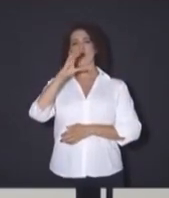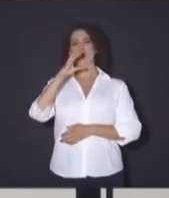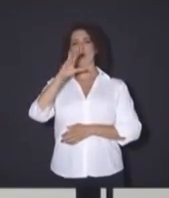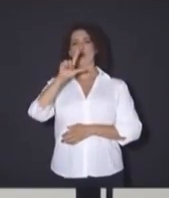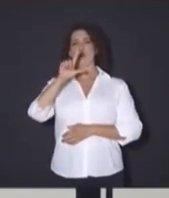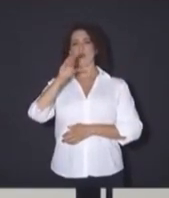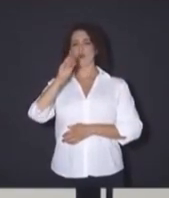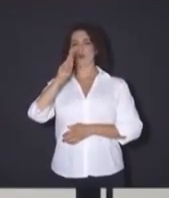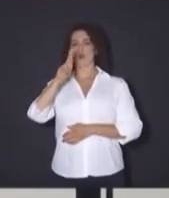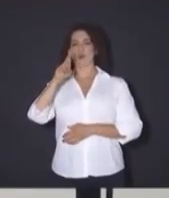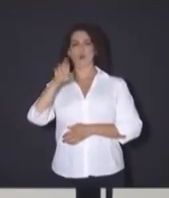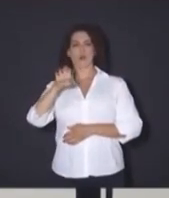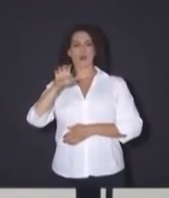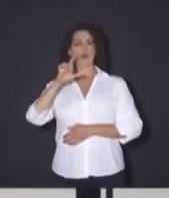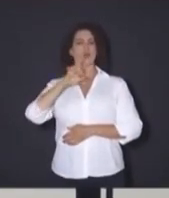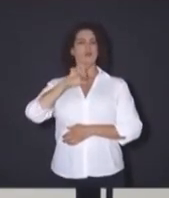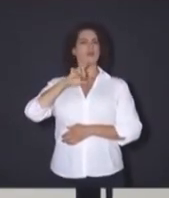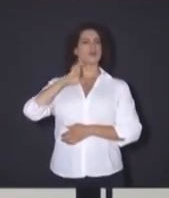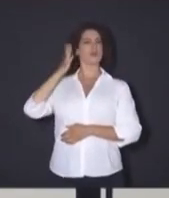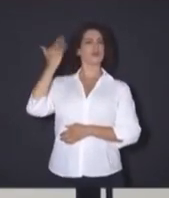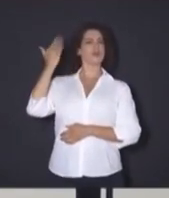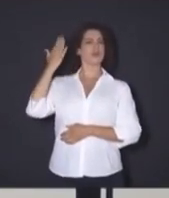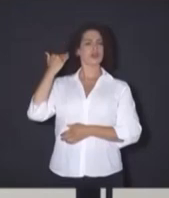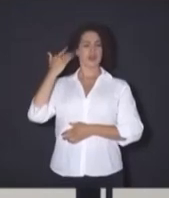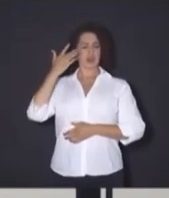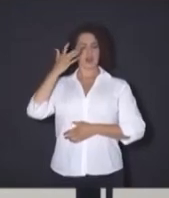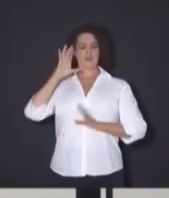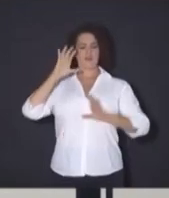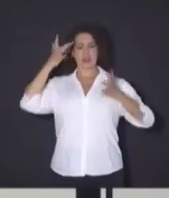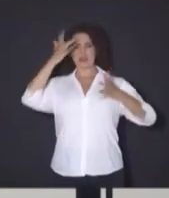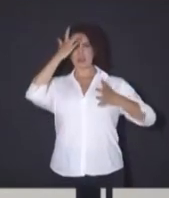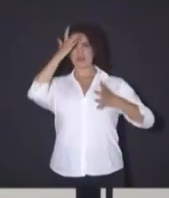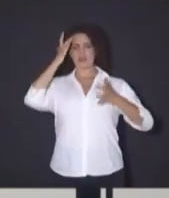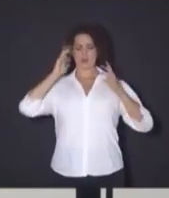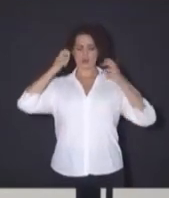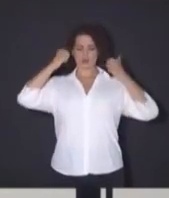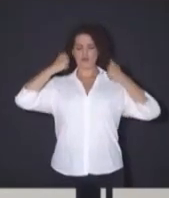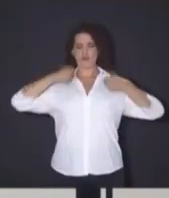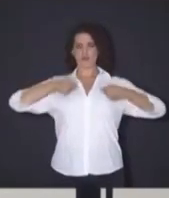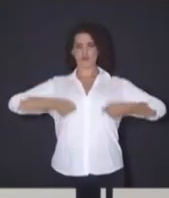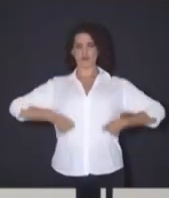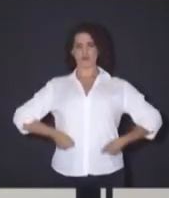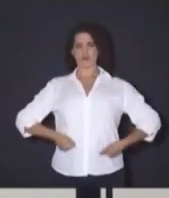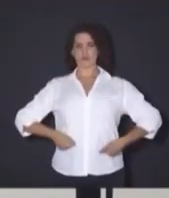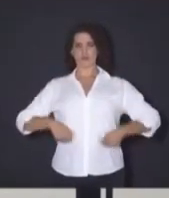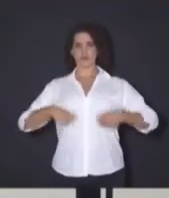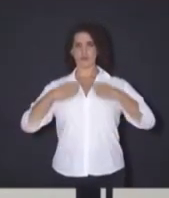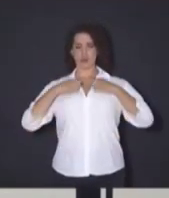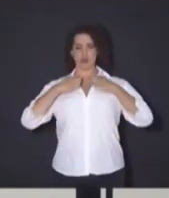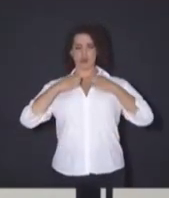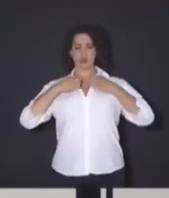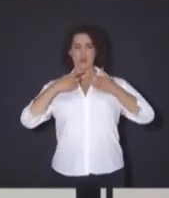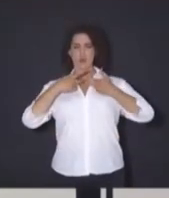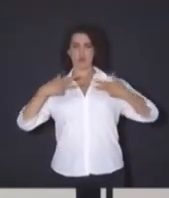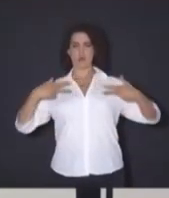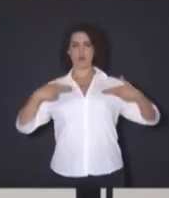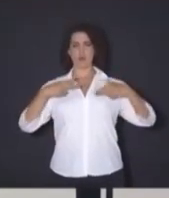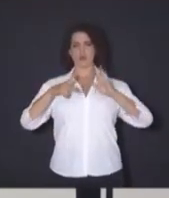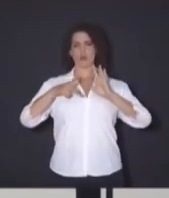dos Milagres, e aí as pessoas se vestiam, né? Usavam os paramentos e vestes